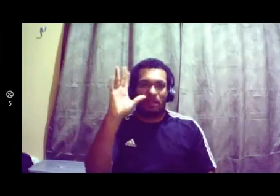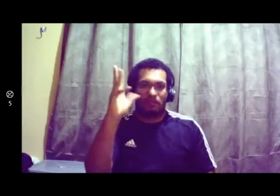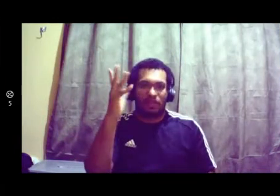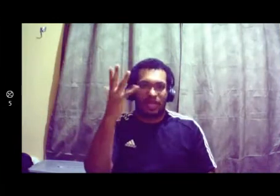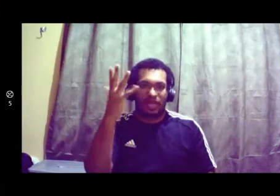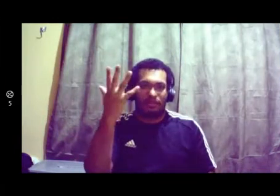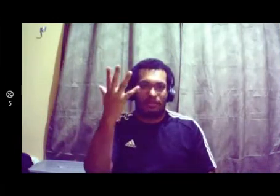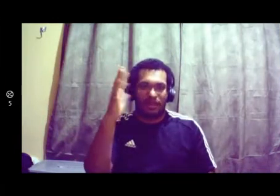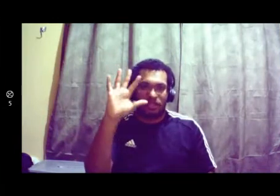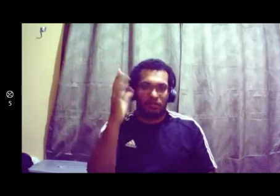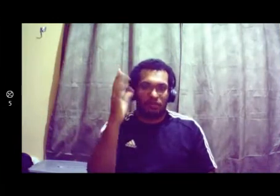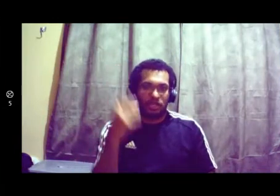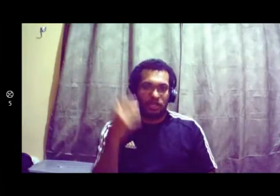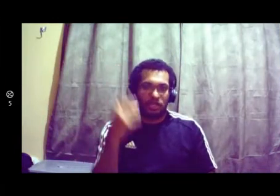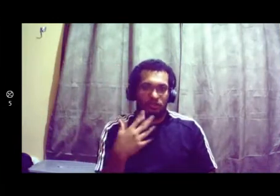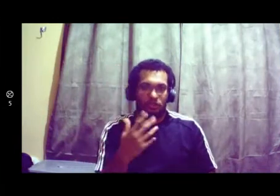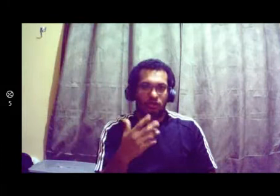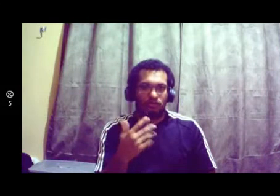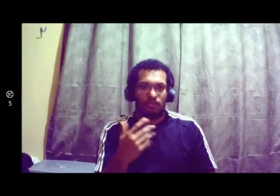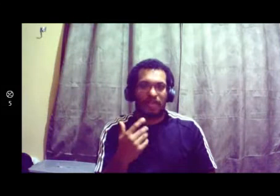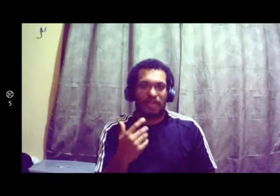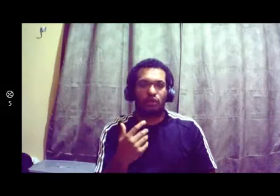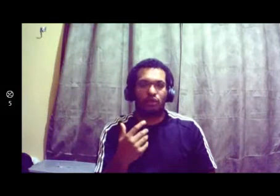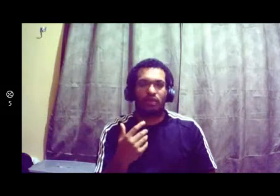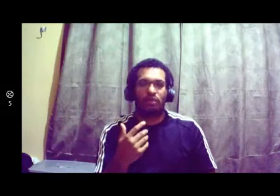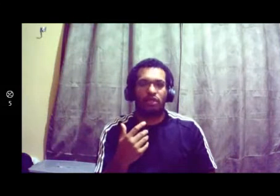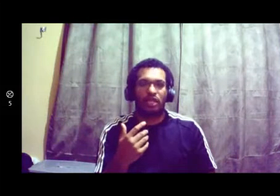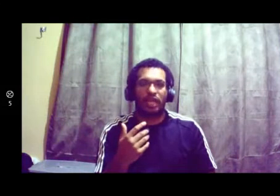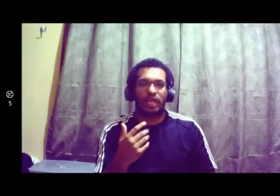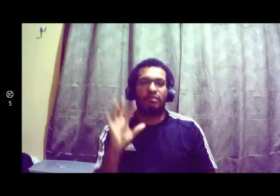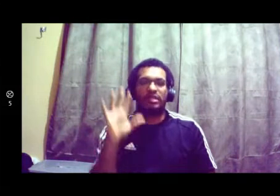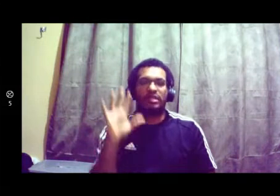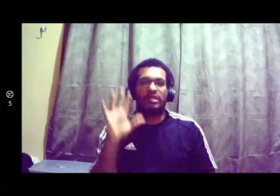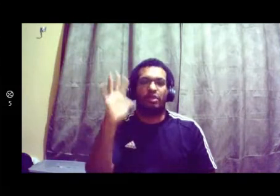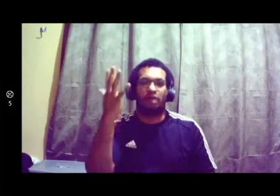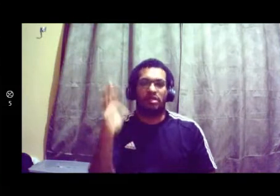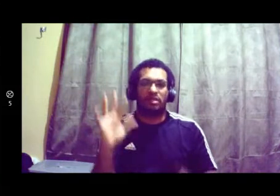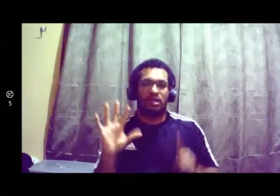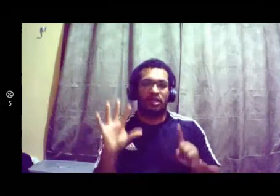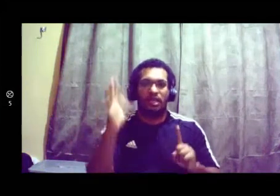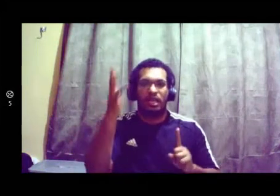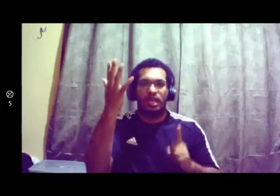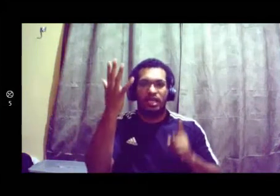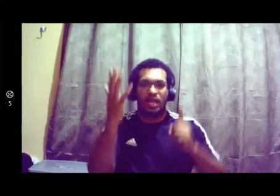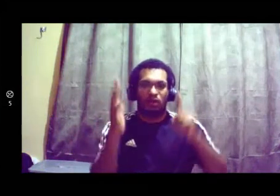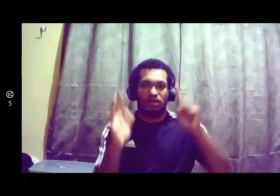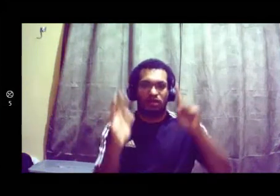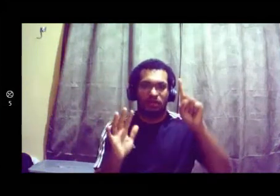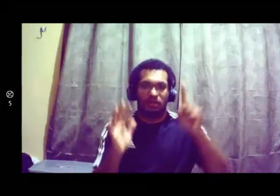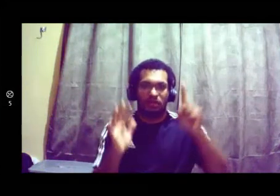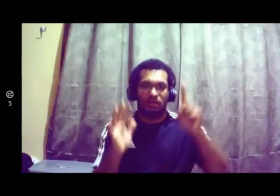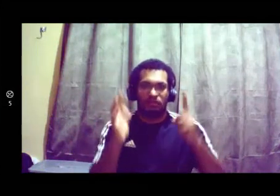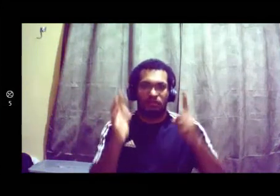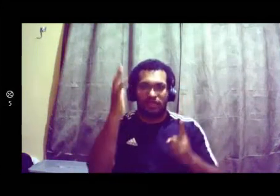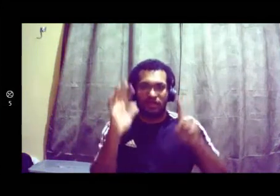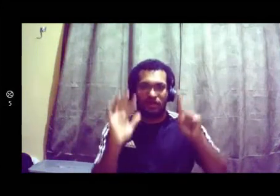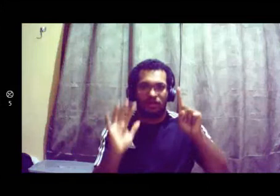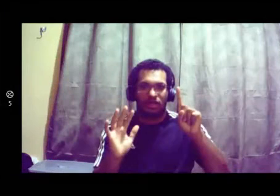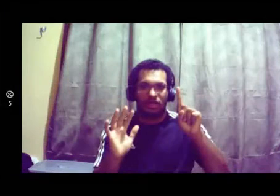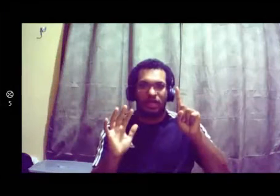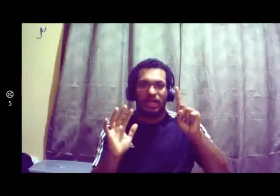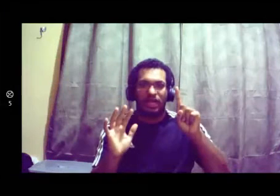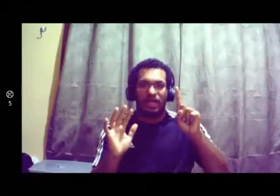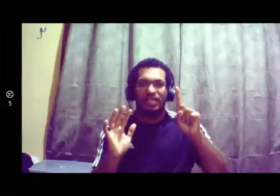Uma mão fica aberta, geralmente eu coloco, no caso eu estou colocando a mão direita, mas você pode colocar a mão esquerda. E a outra mão faz isso aqui,